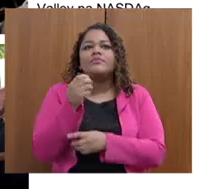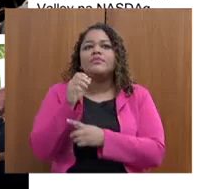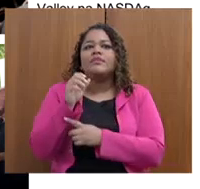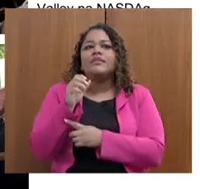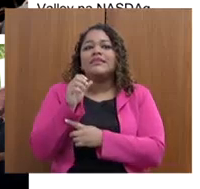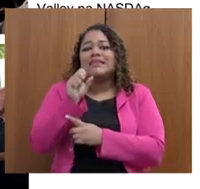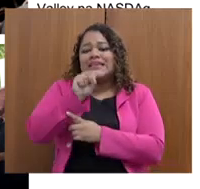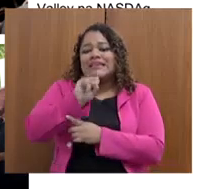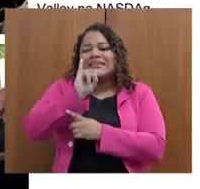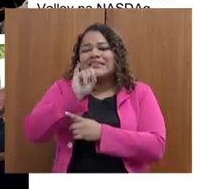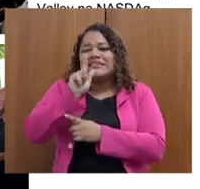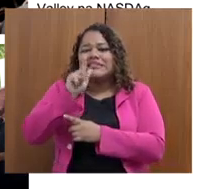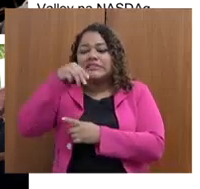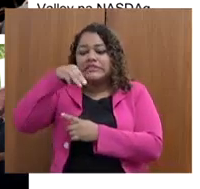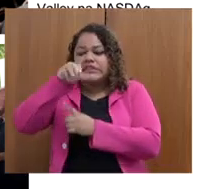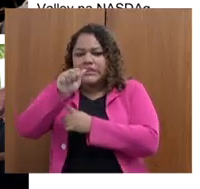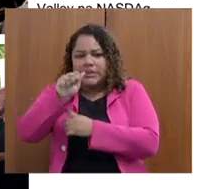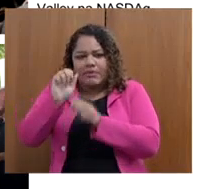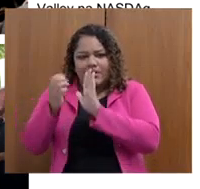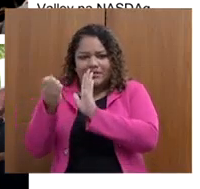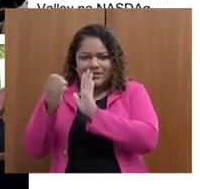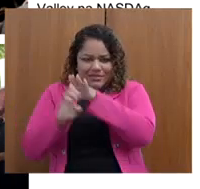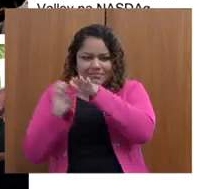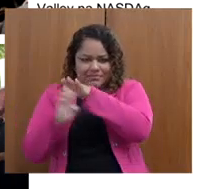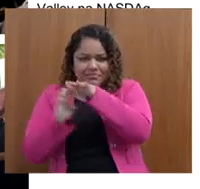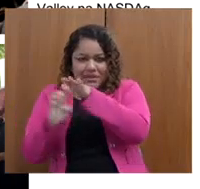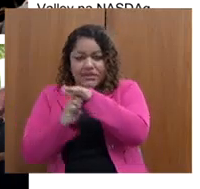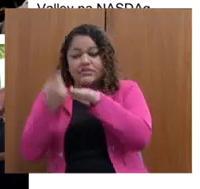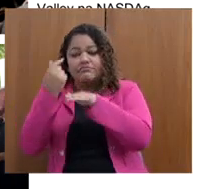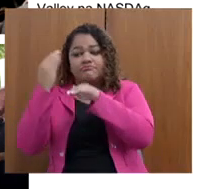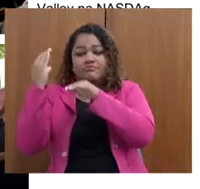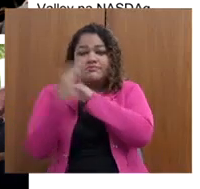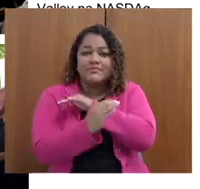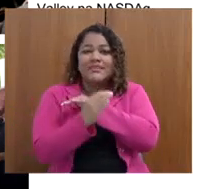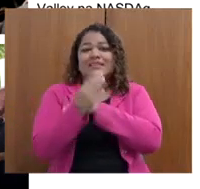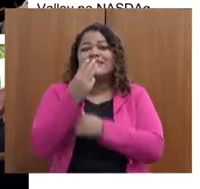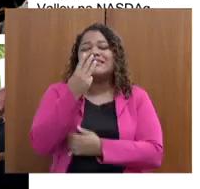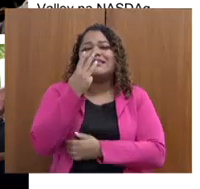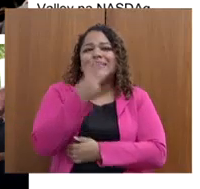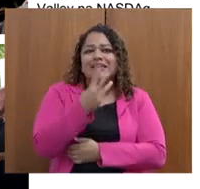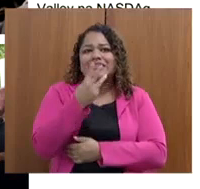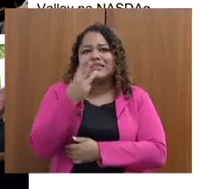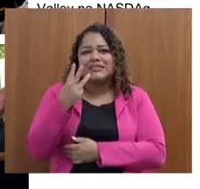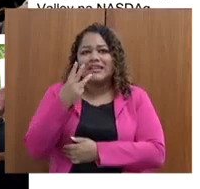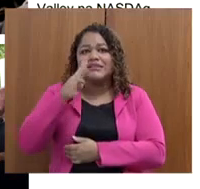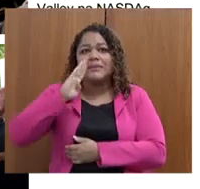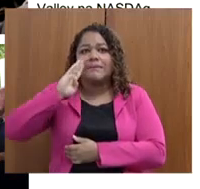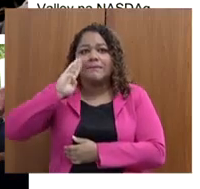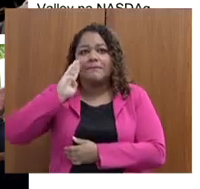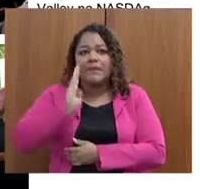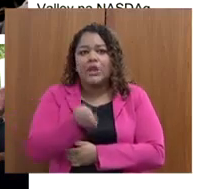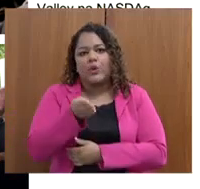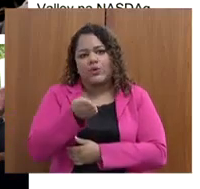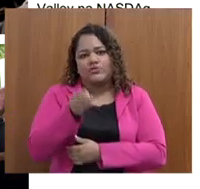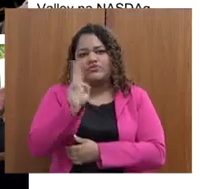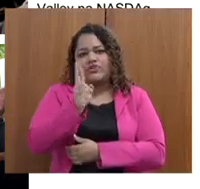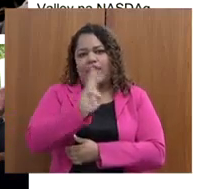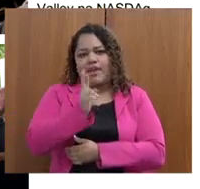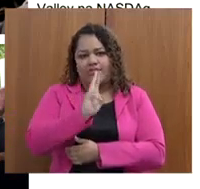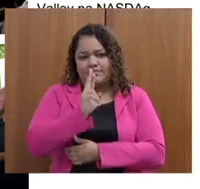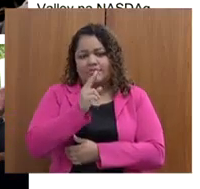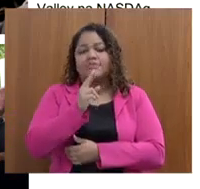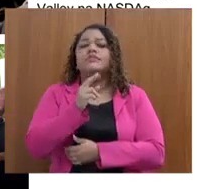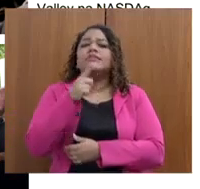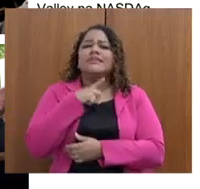quase três bilhões de reais em investimentos com centenas de empregos gerados